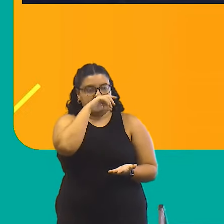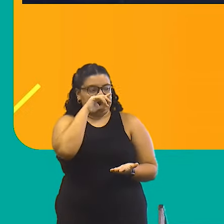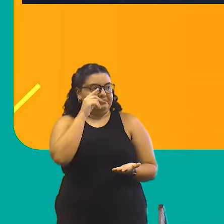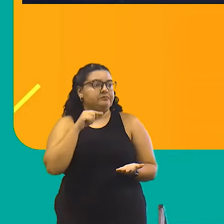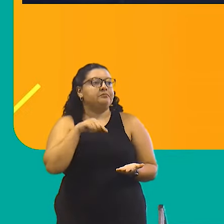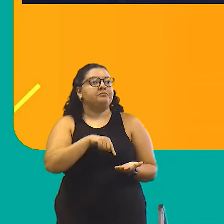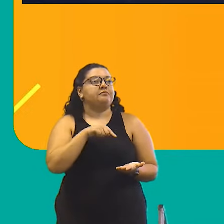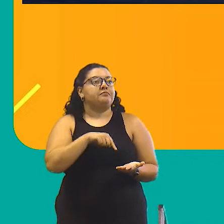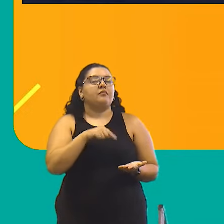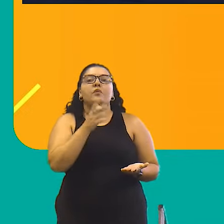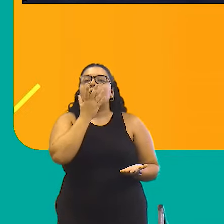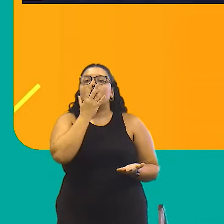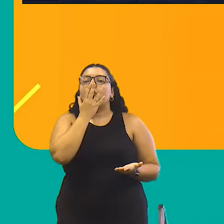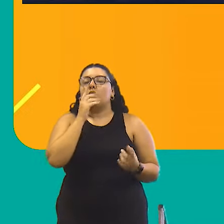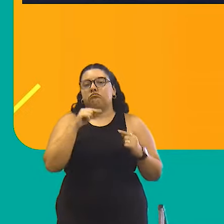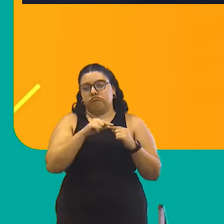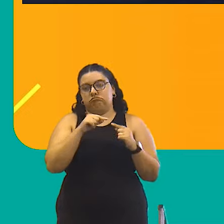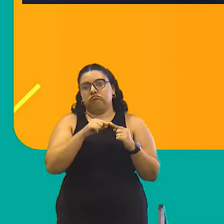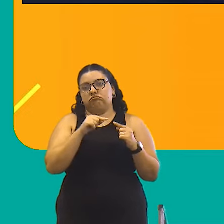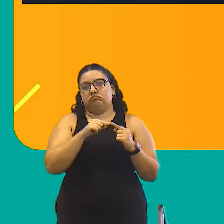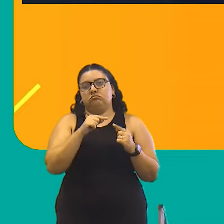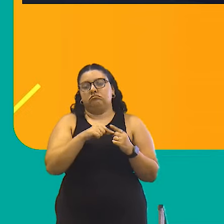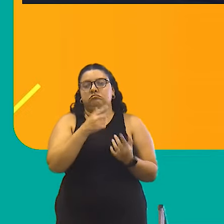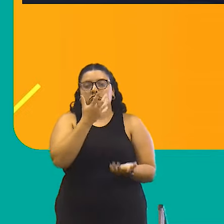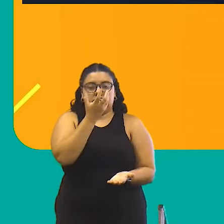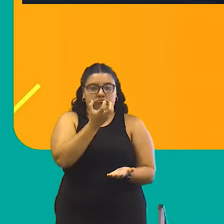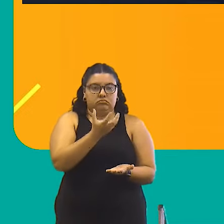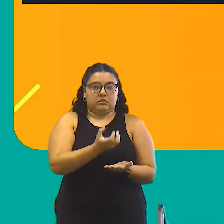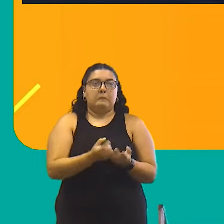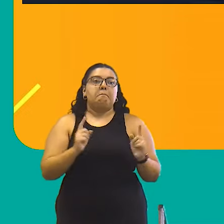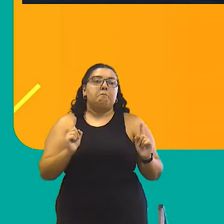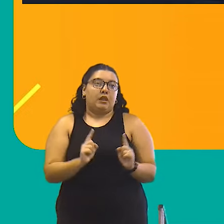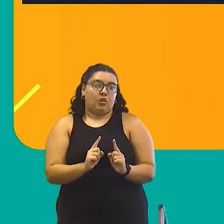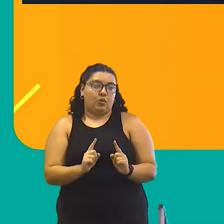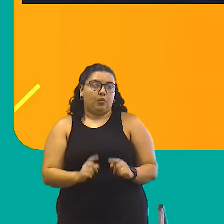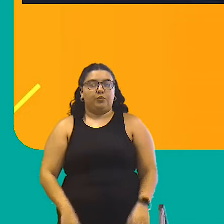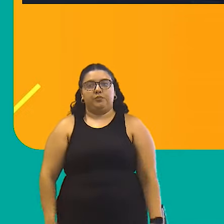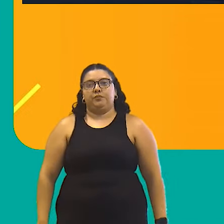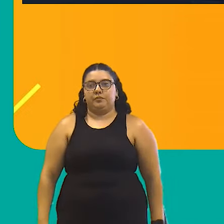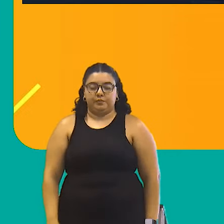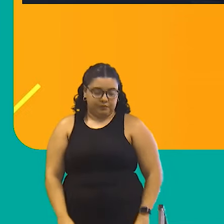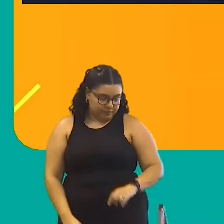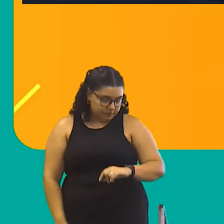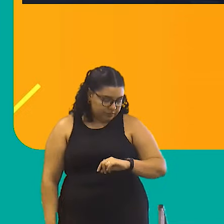Qual dessas cores tem o comprimento de onda mais miudinho?